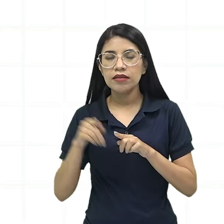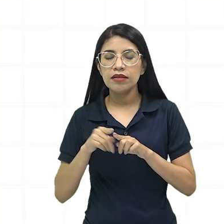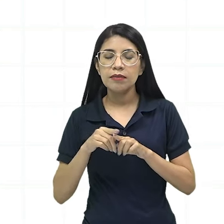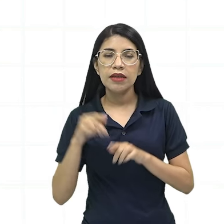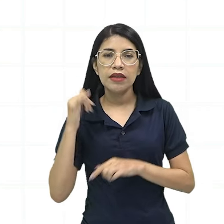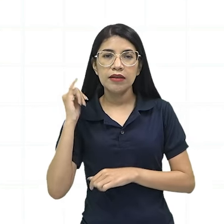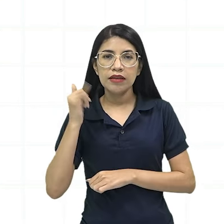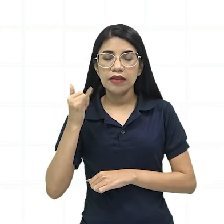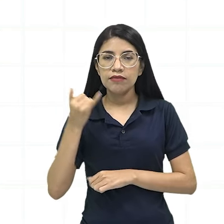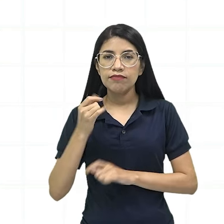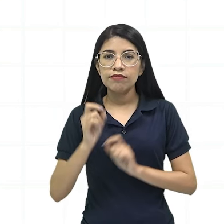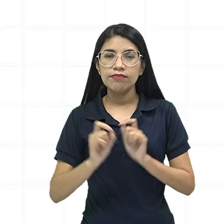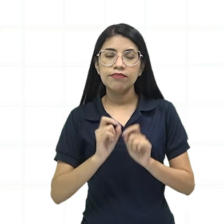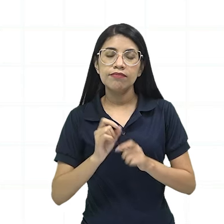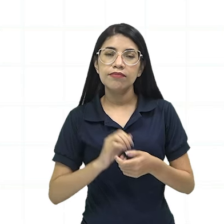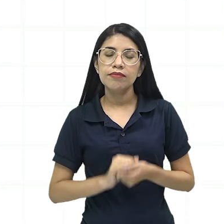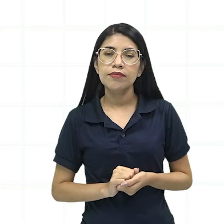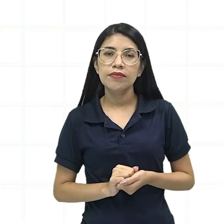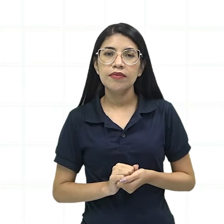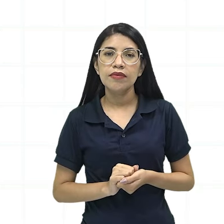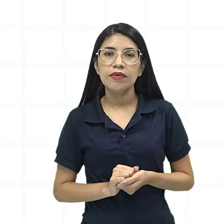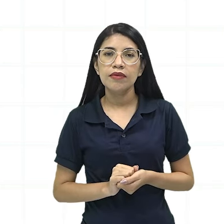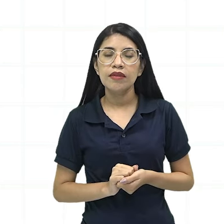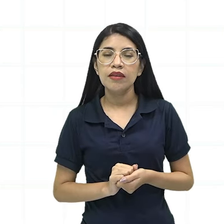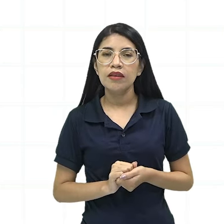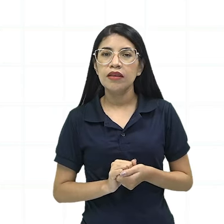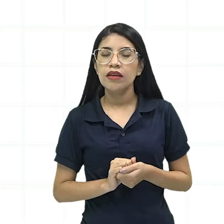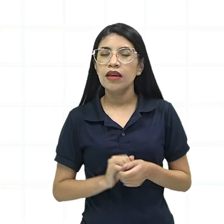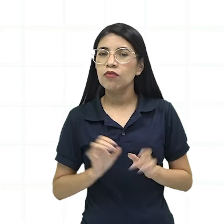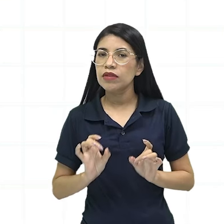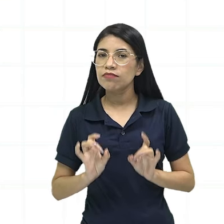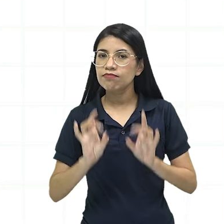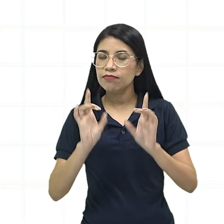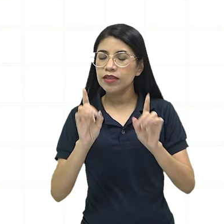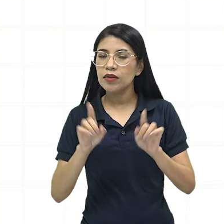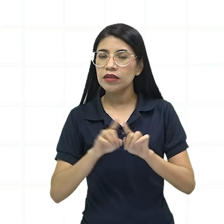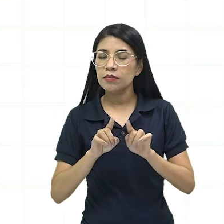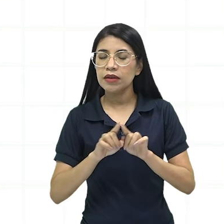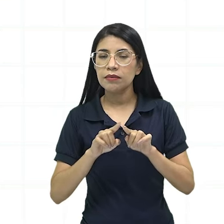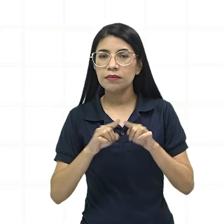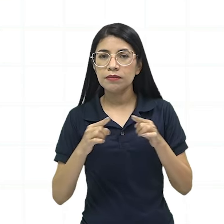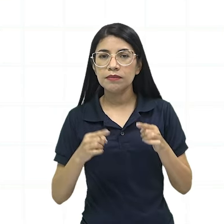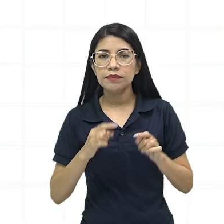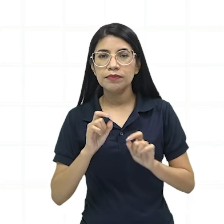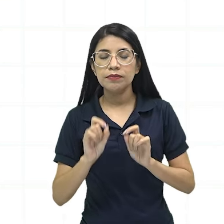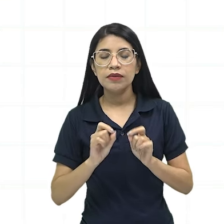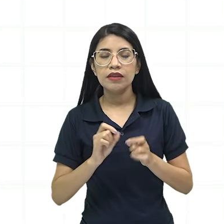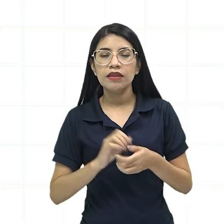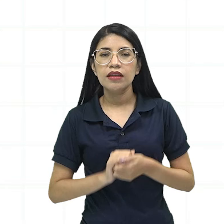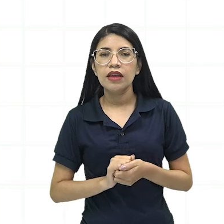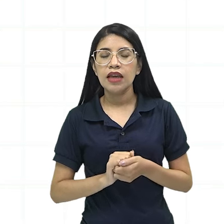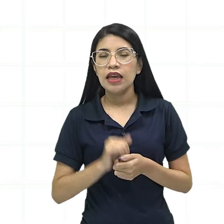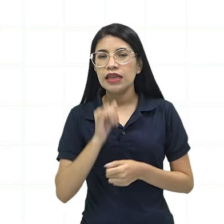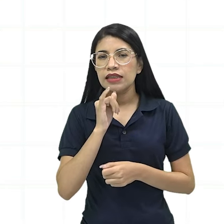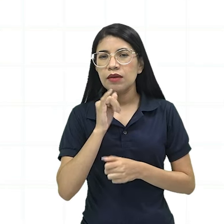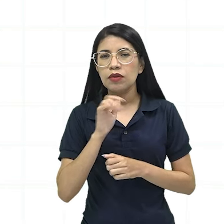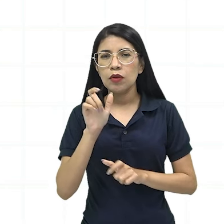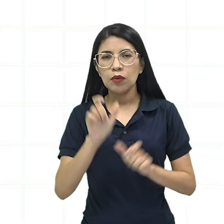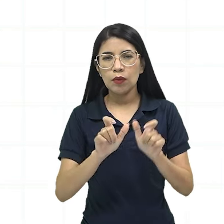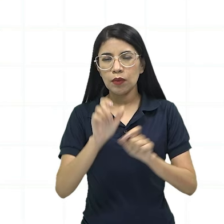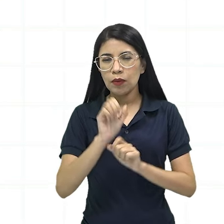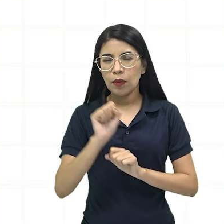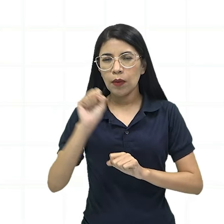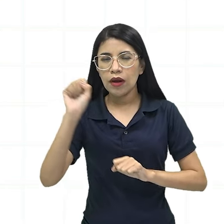narrativas, mas muito especial, grande de todo, com os heróis, né? Que